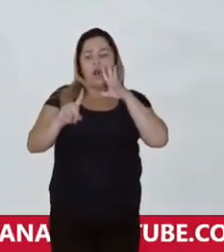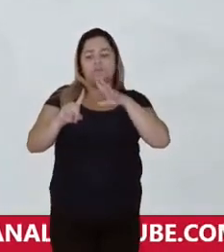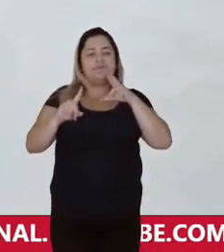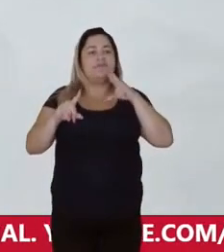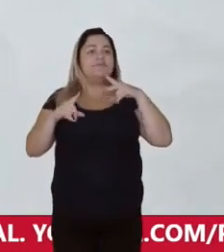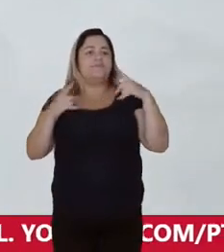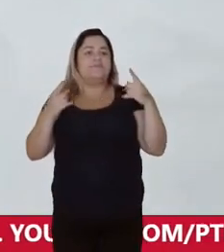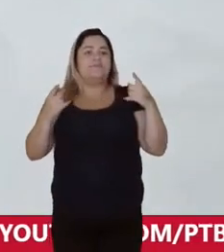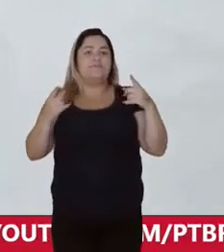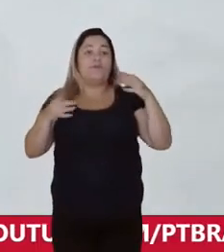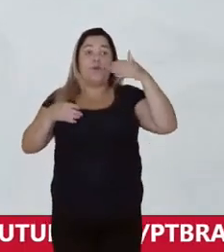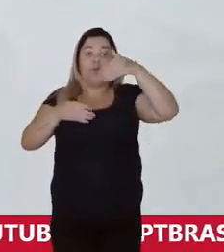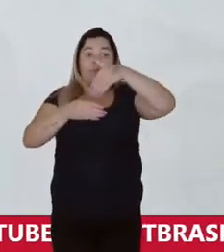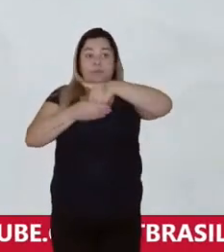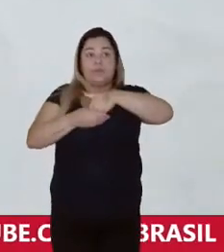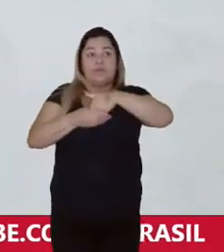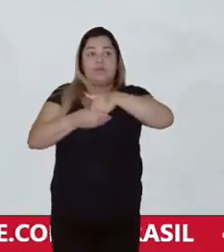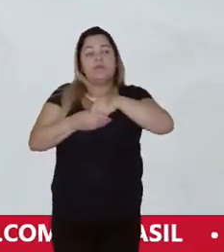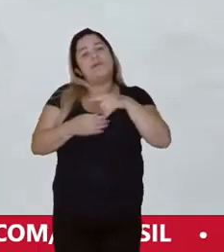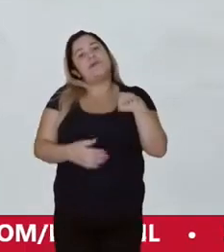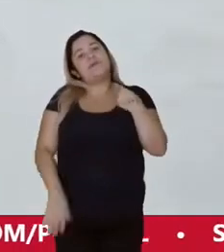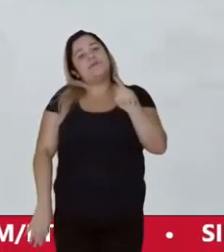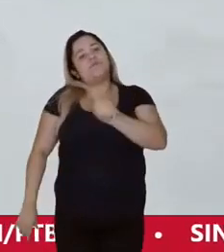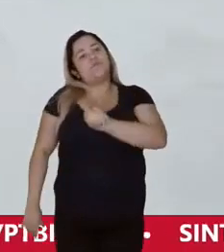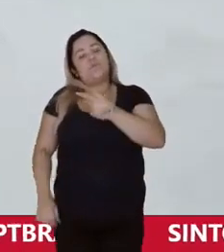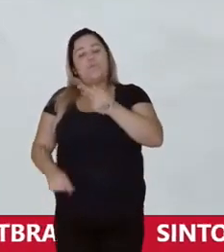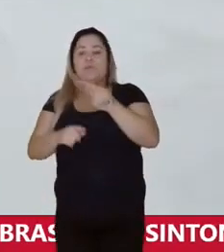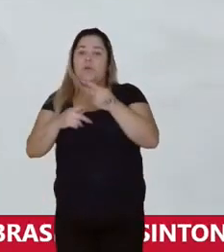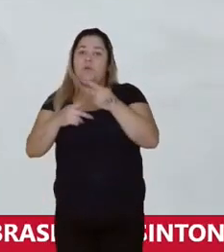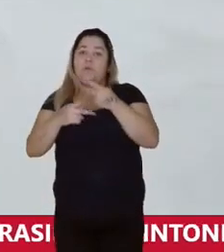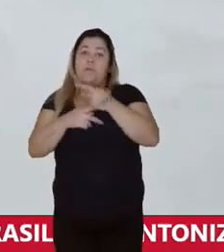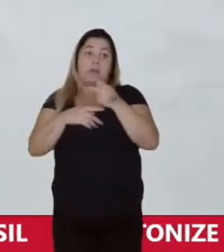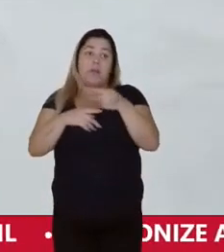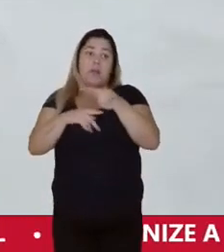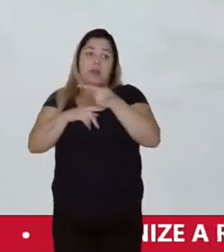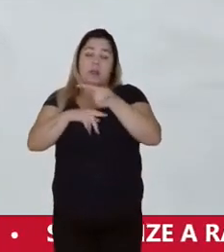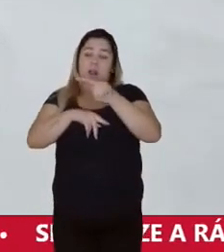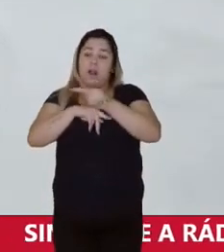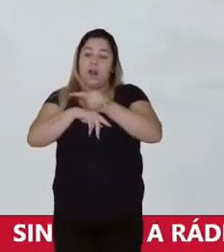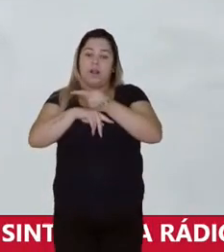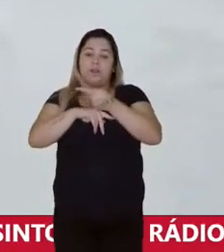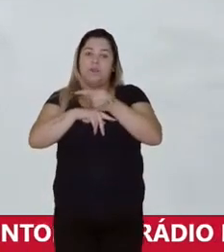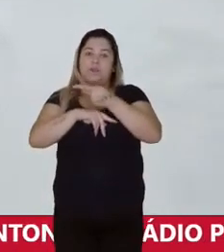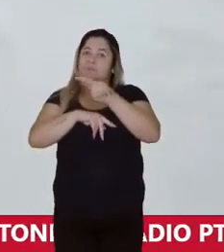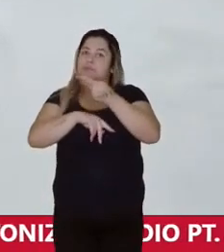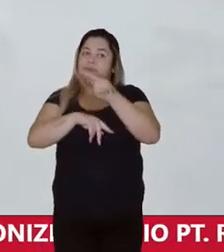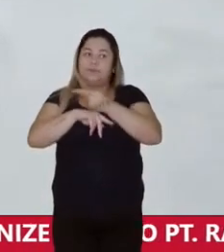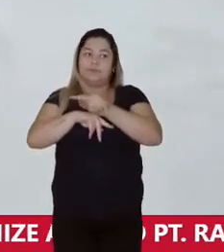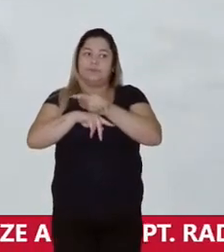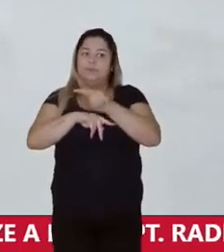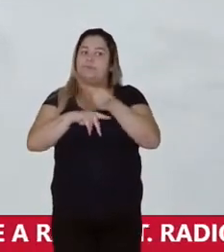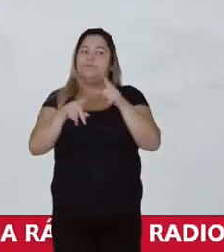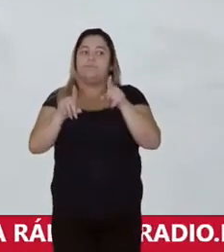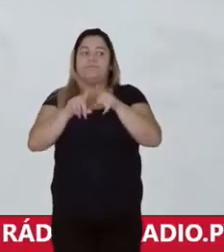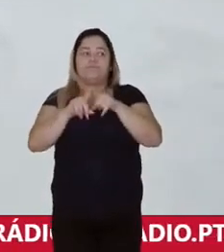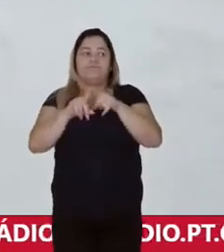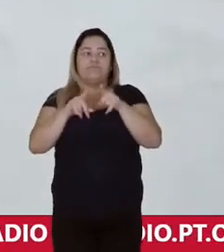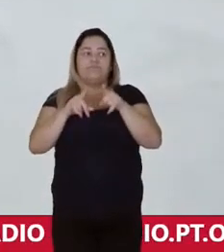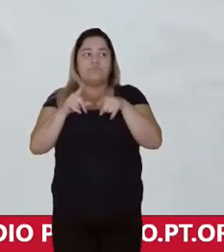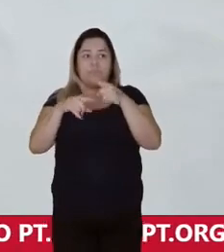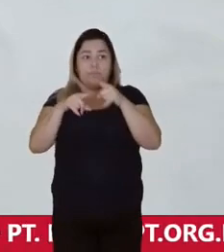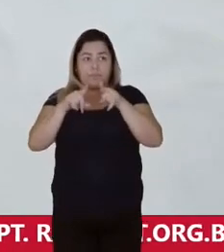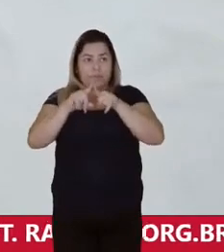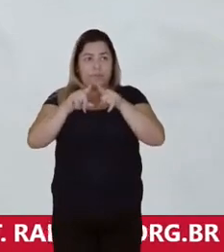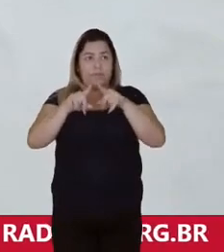disputar, mas é na urna. Mas o nosso maior presente, sem sombra de dúvida, é conseguir mudar a história desse país e que